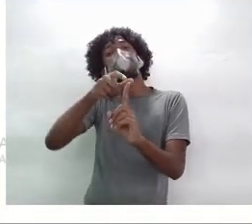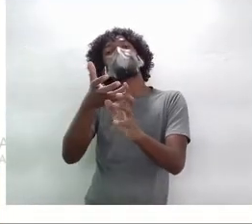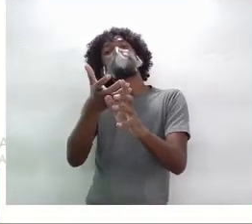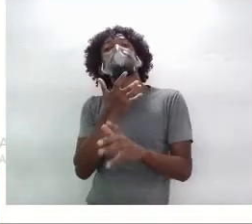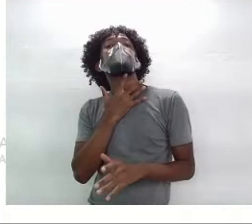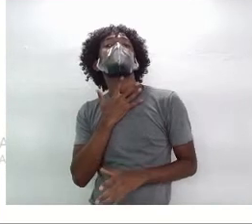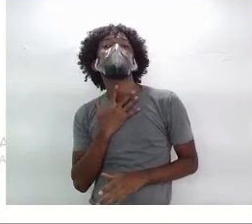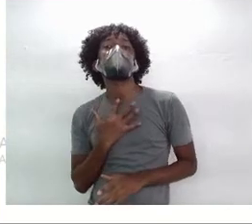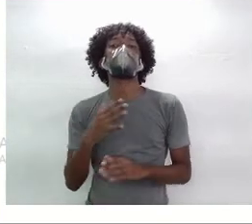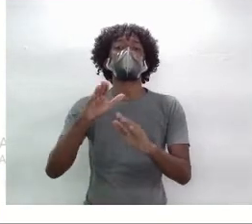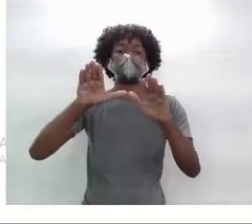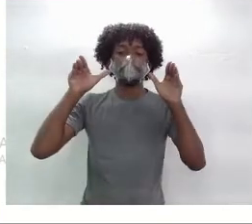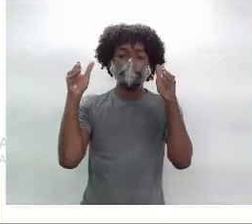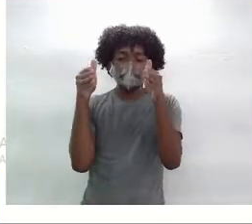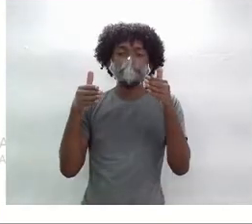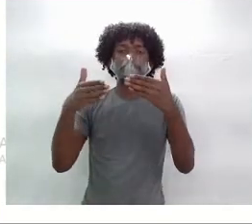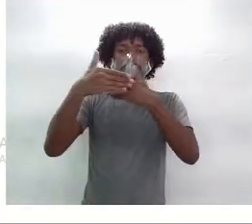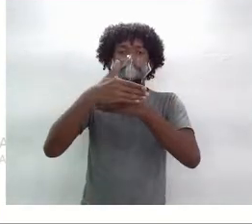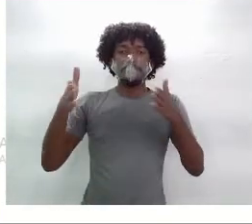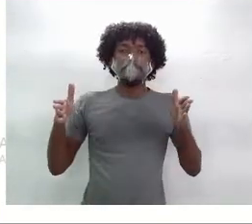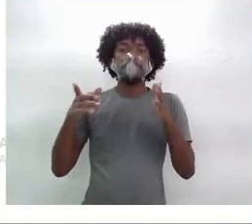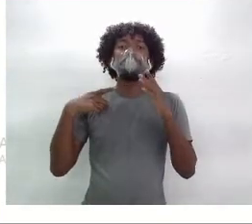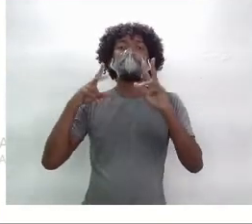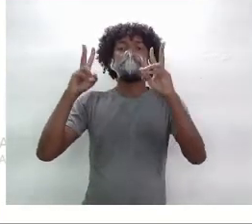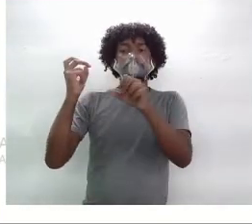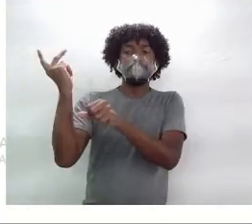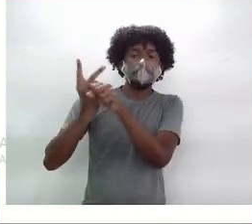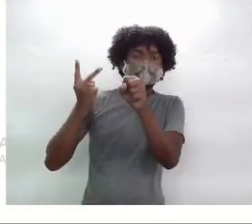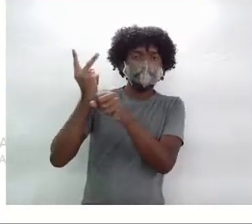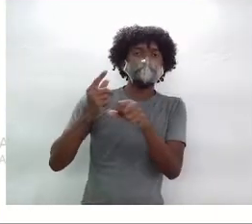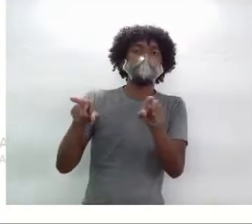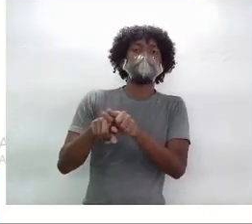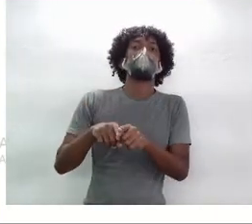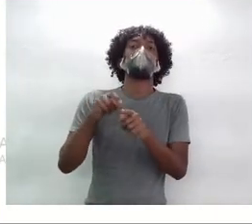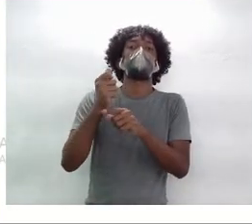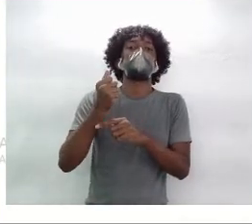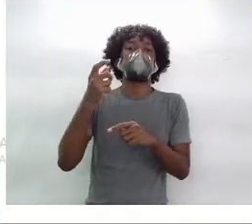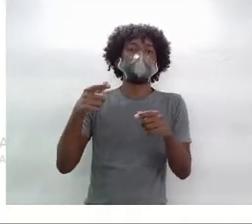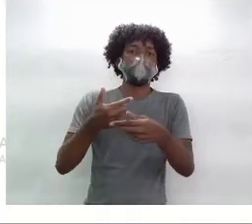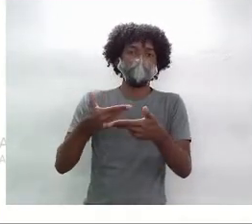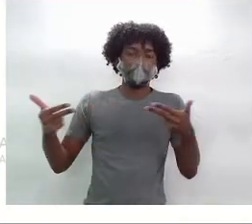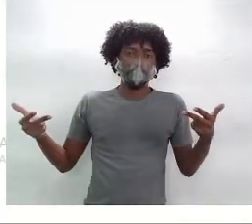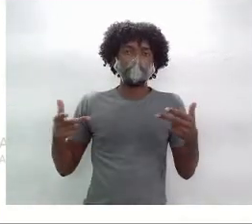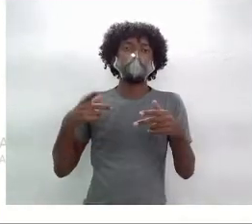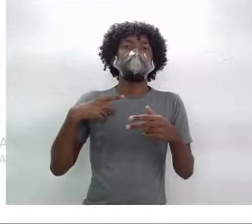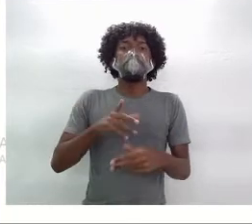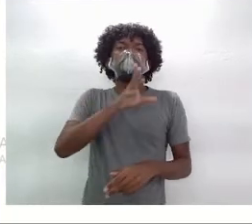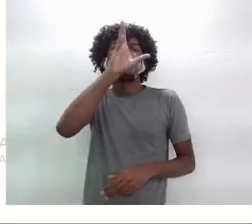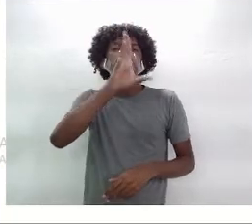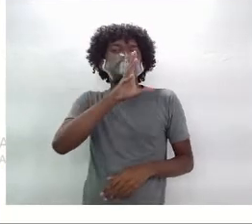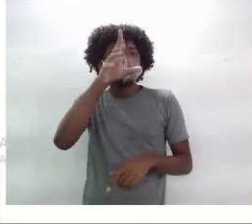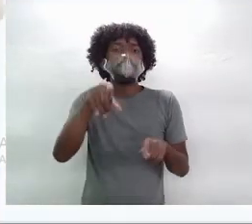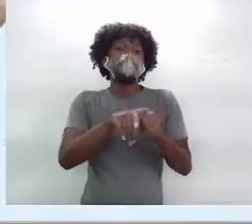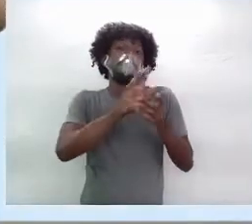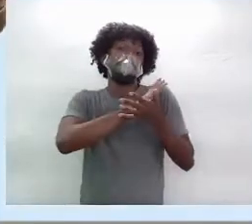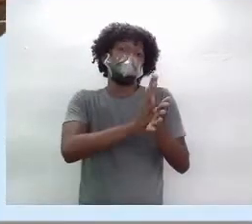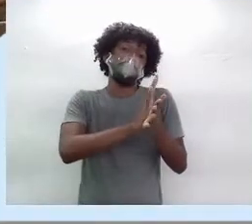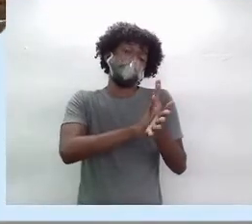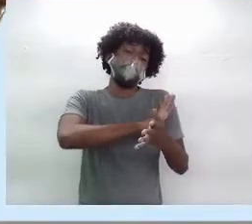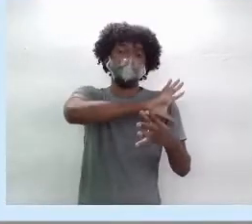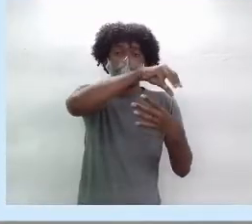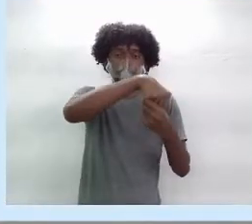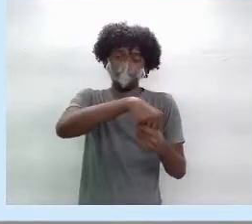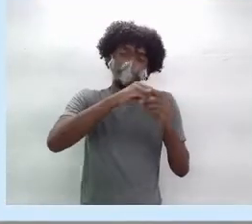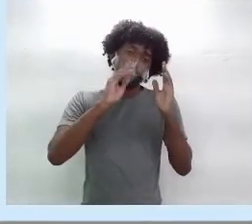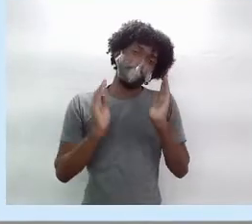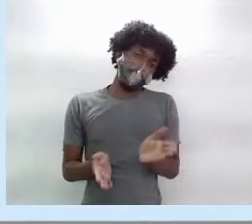a humanidade da violência e dos males causados pela intolerância e pelo preconceito. Nesse encontro,